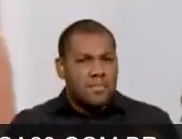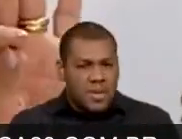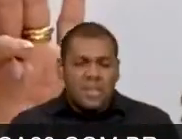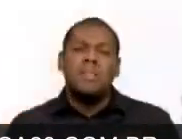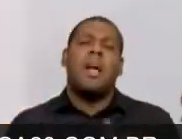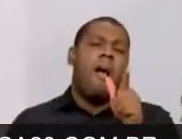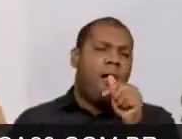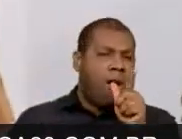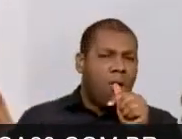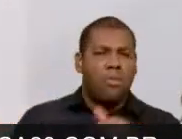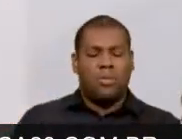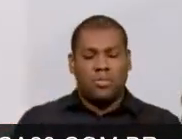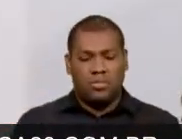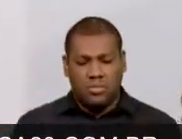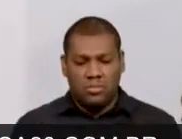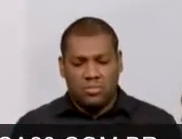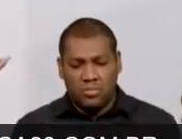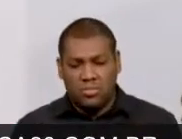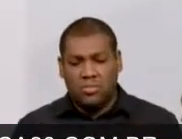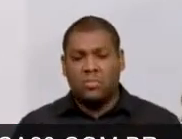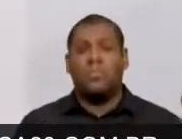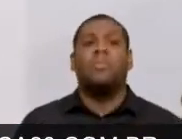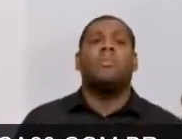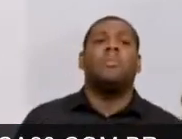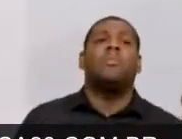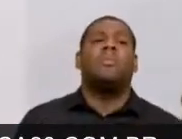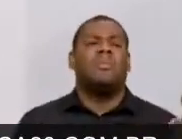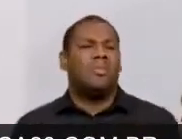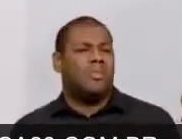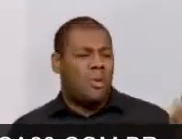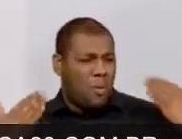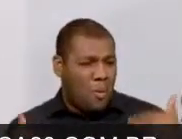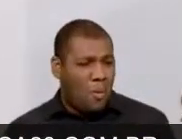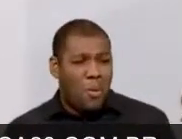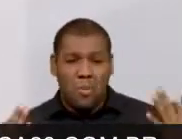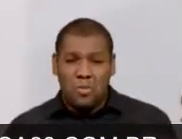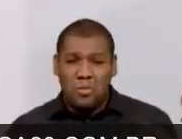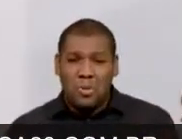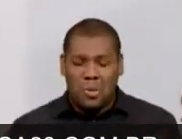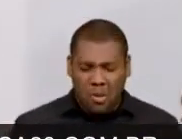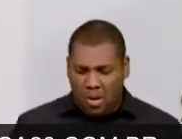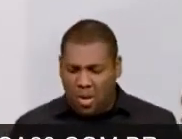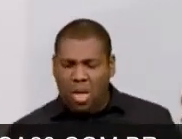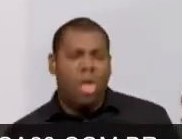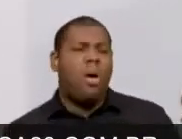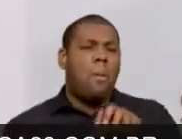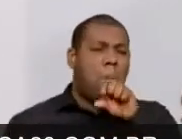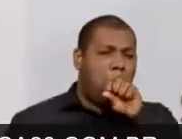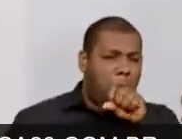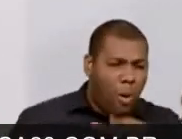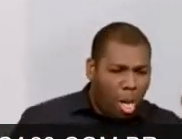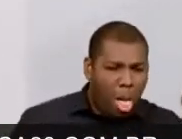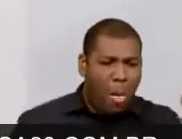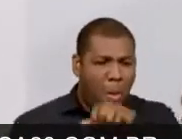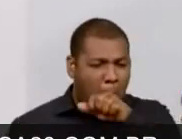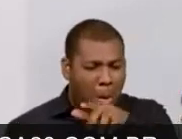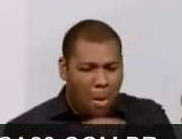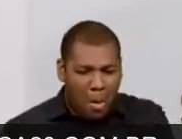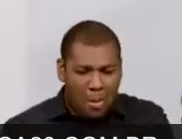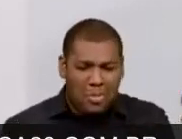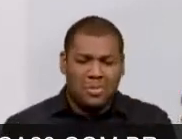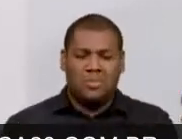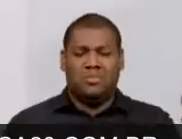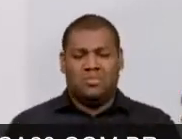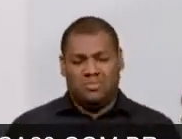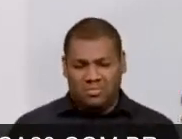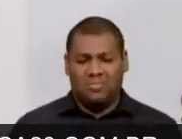isso? Hidratar. Mesmo se hidratando, está com muita náusea, muito enjoo, vomitando, aquilo que o Márcio falou, com muito